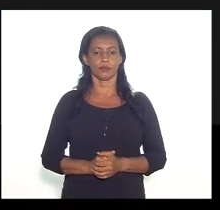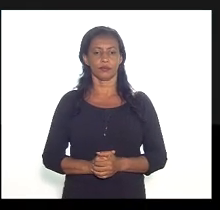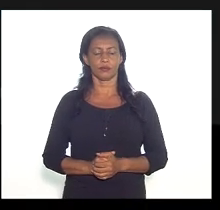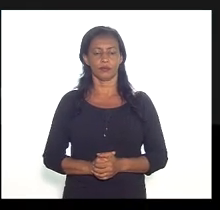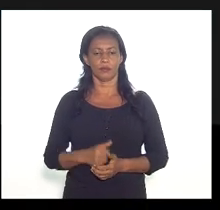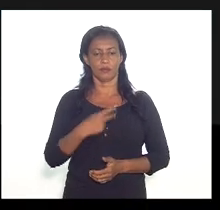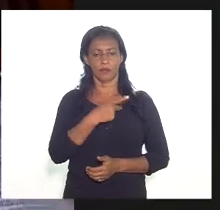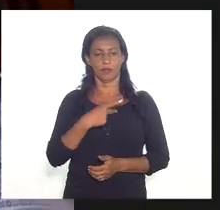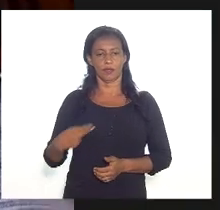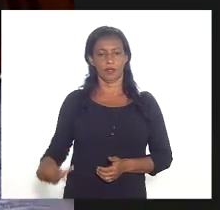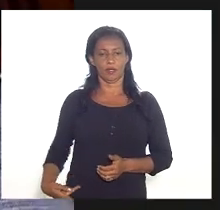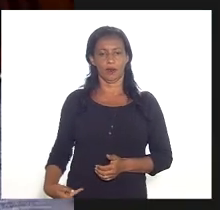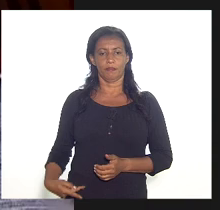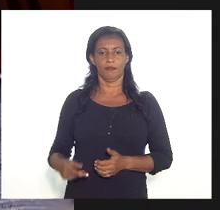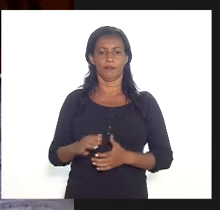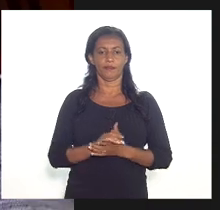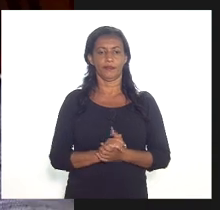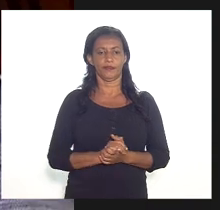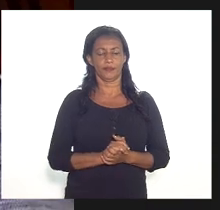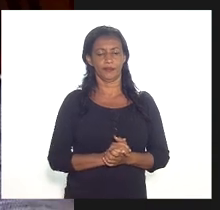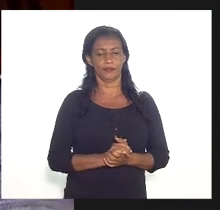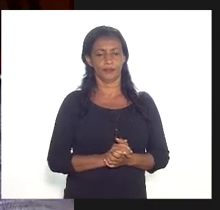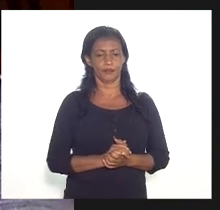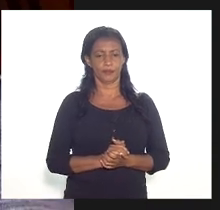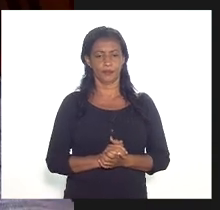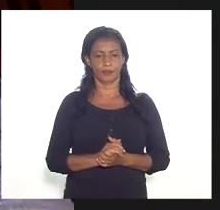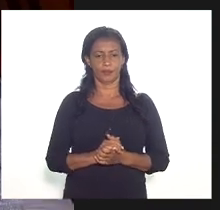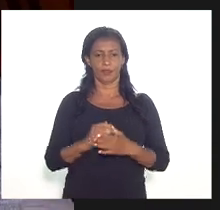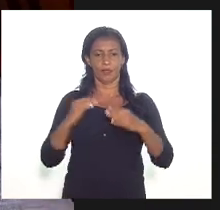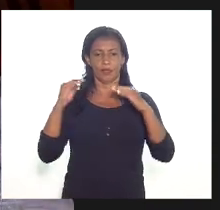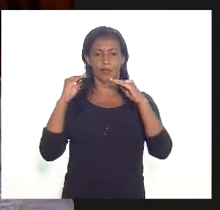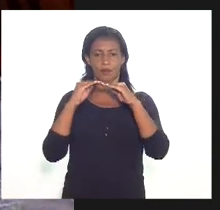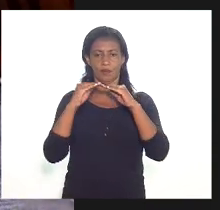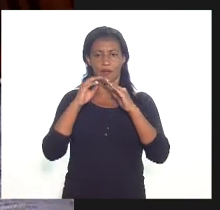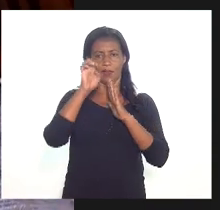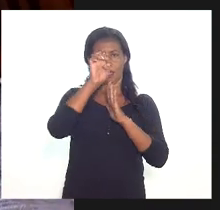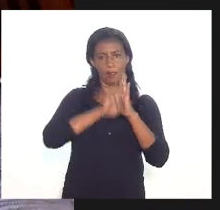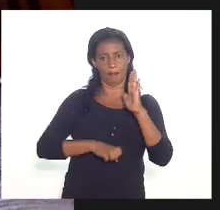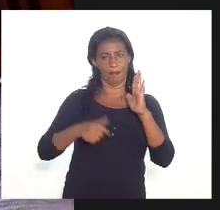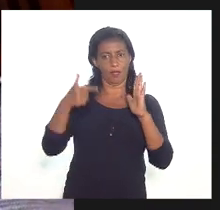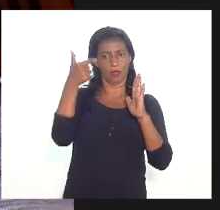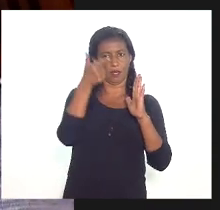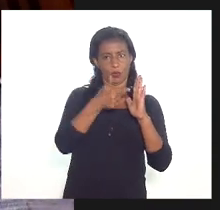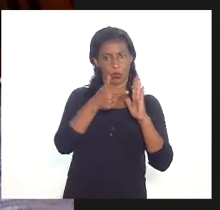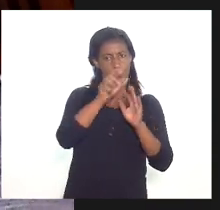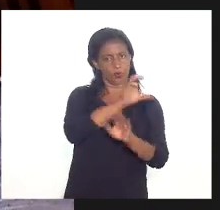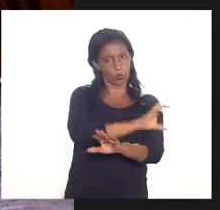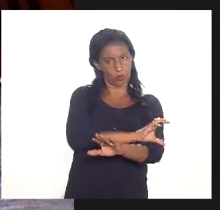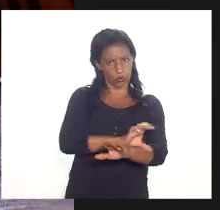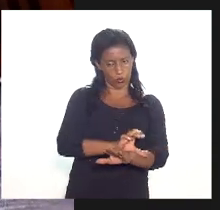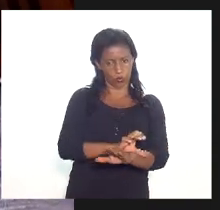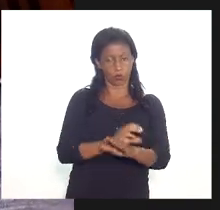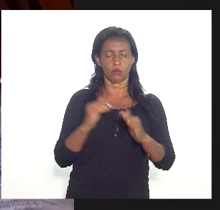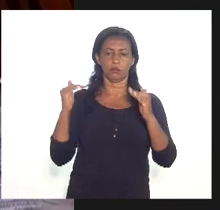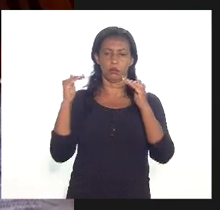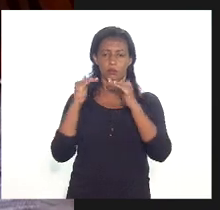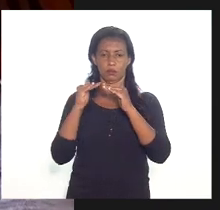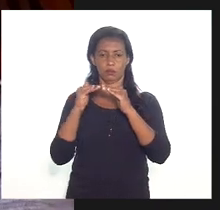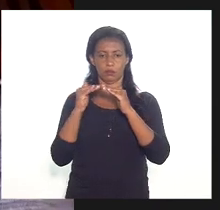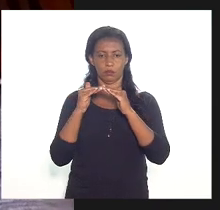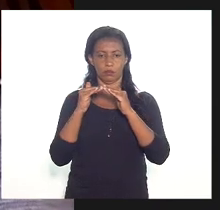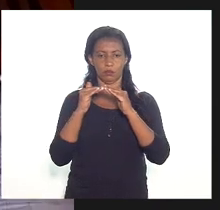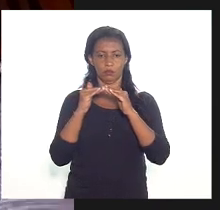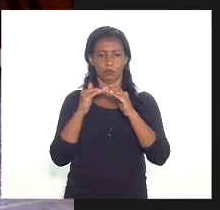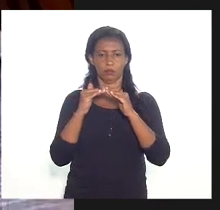Senhor presidente, o parecer ele é favorável à emenda 2 da Comissão de Cultura, favorável com